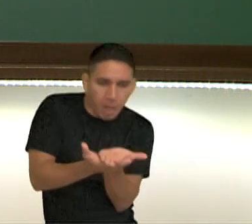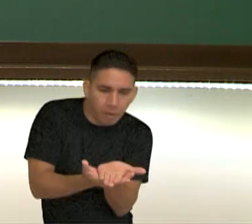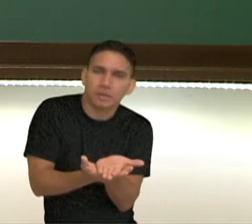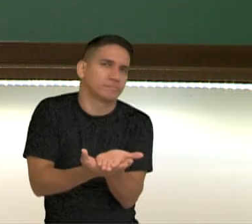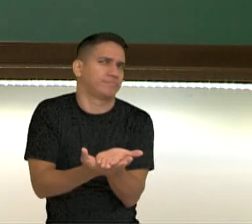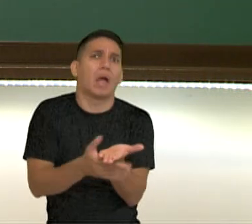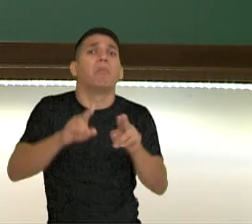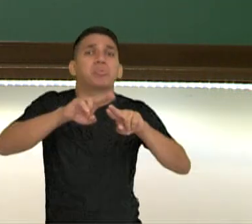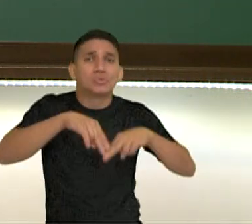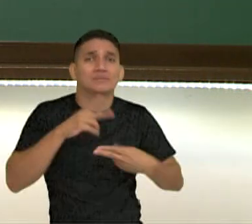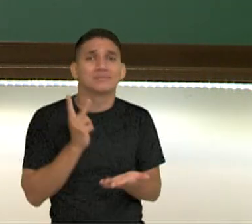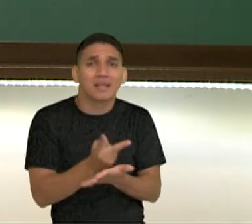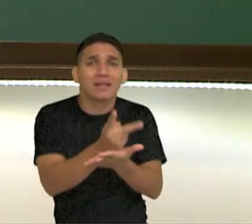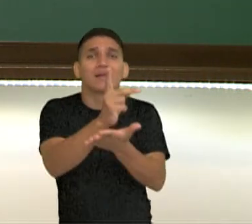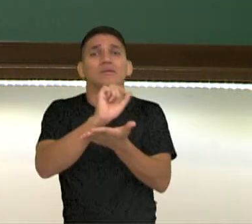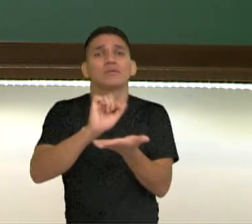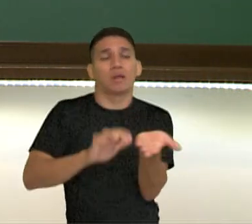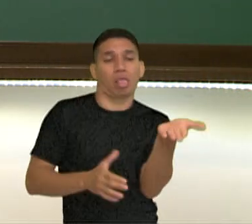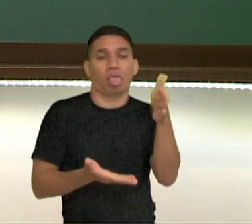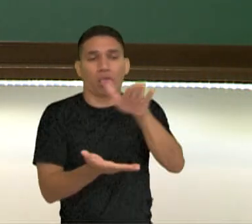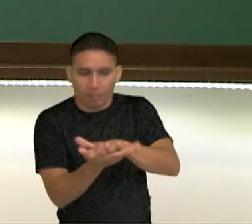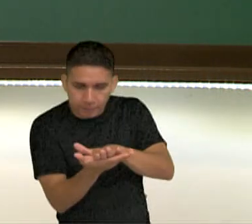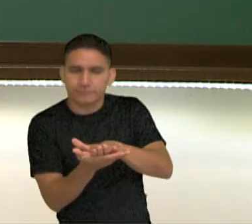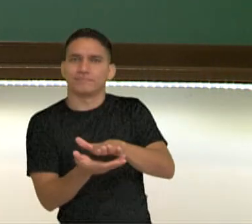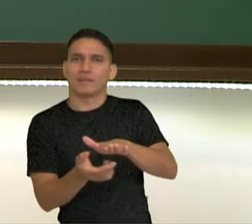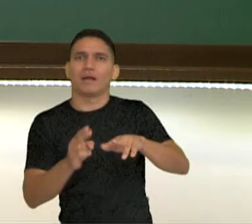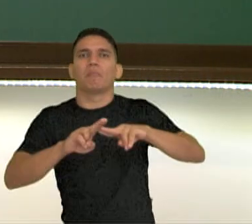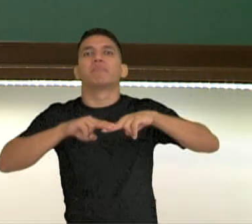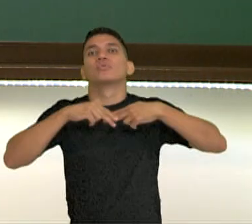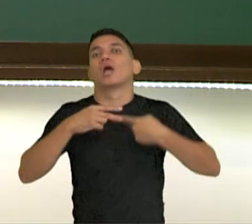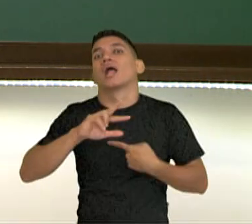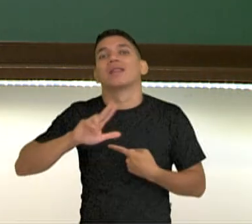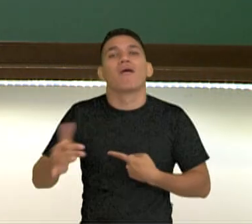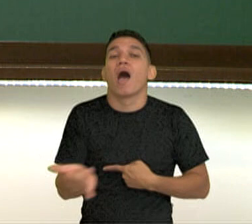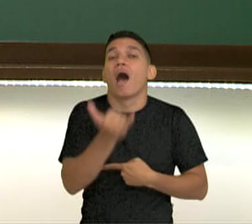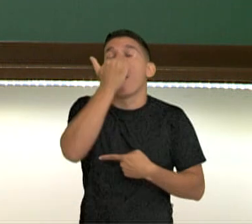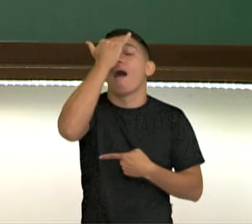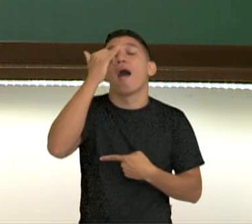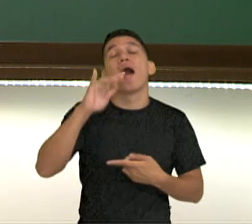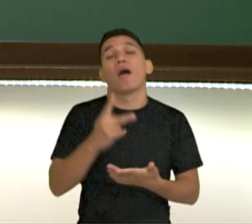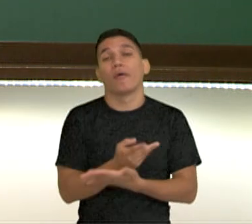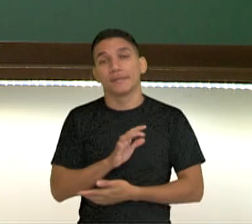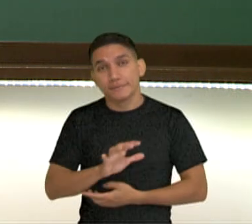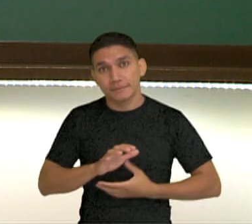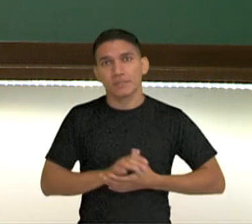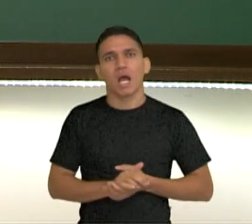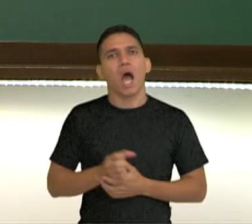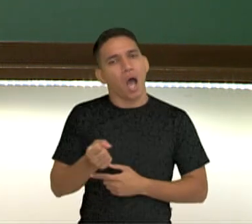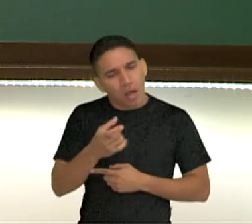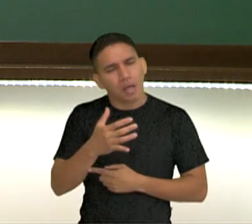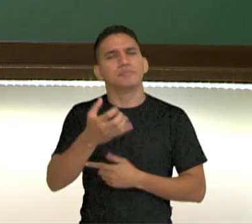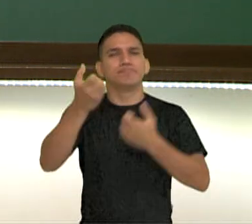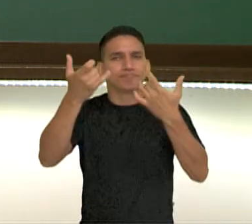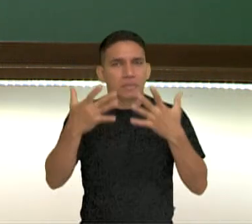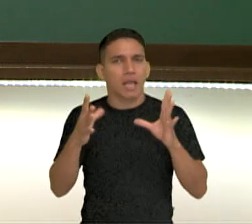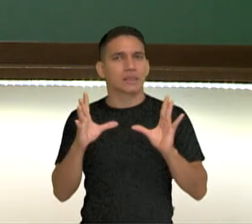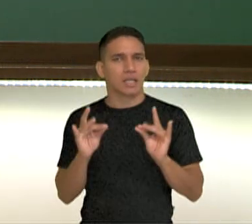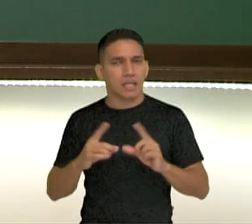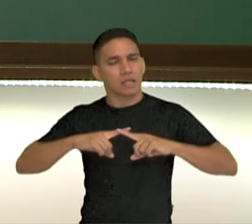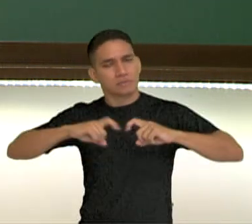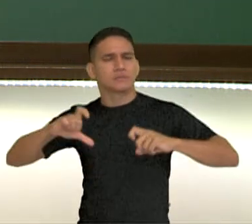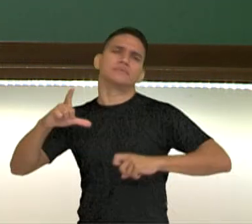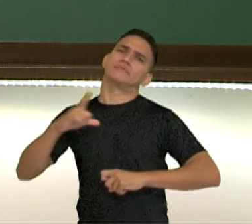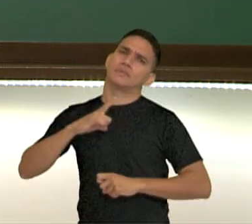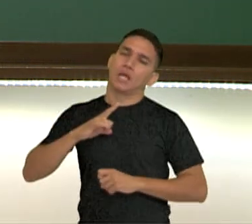manteiga para baixo. Então, não é o puro azar que faz isso acontecer. Existe explicação científica para quase tudo nessa